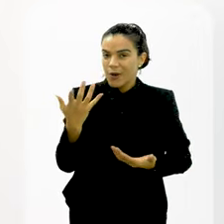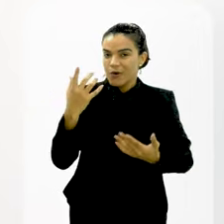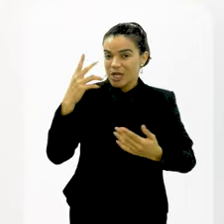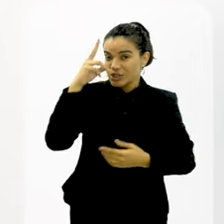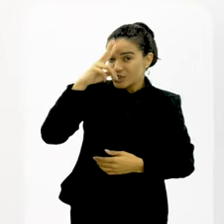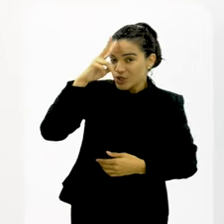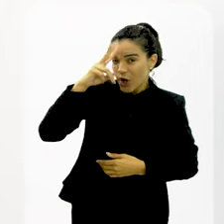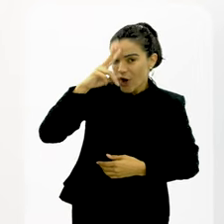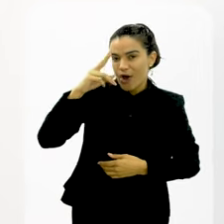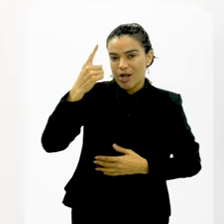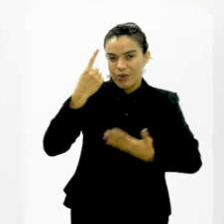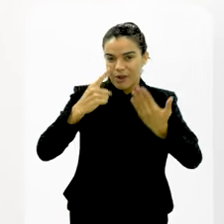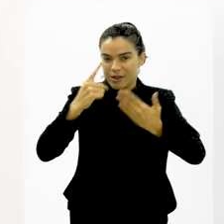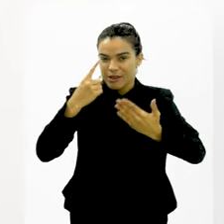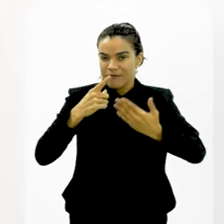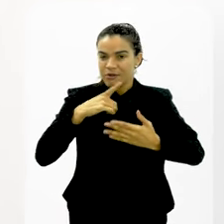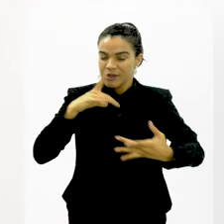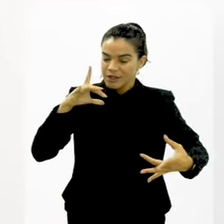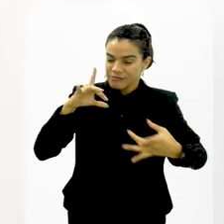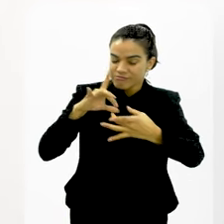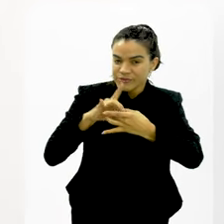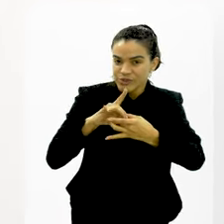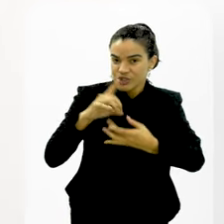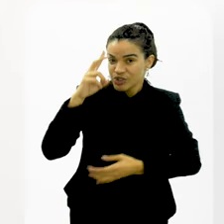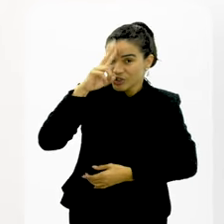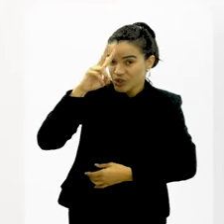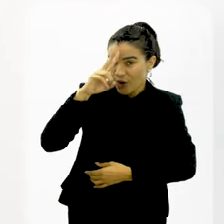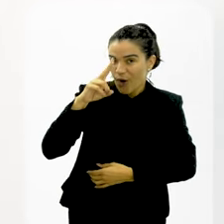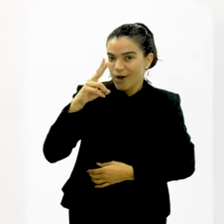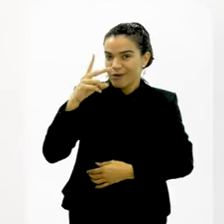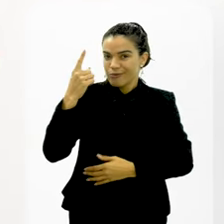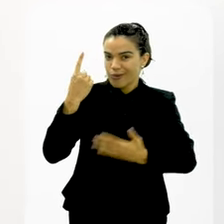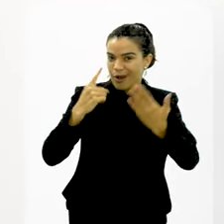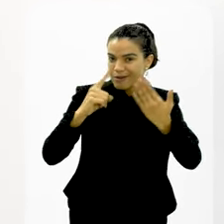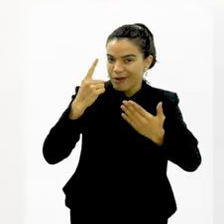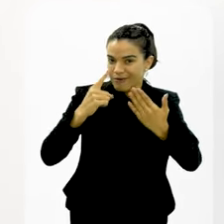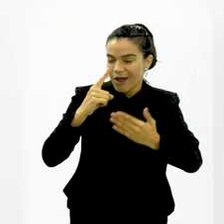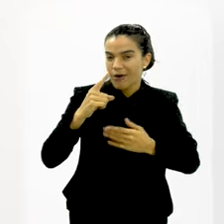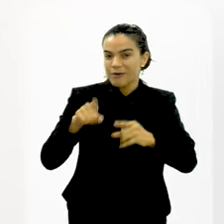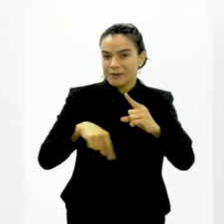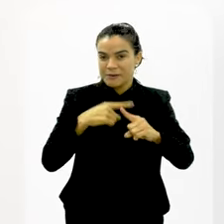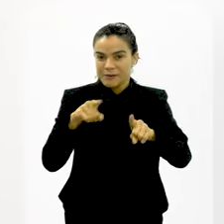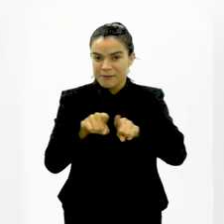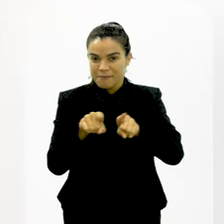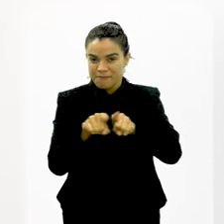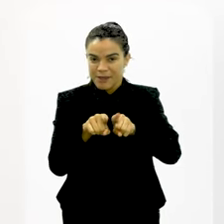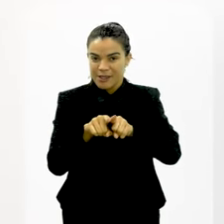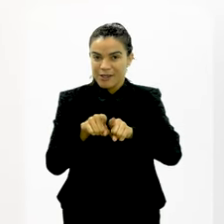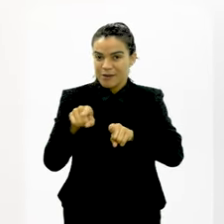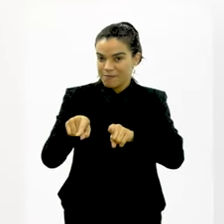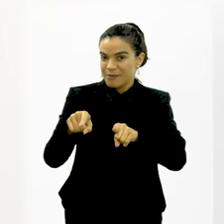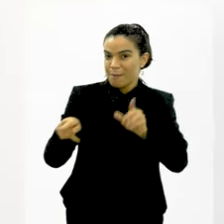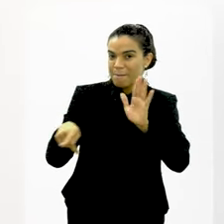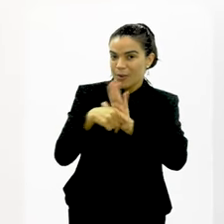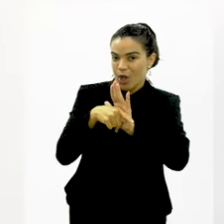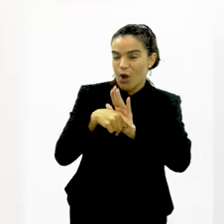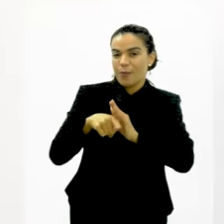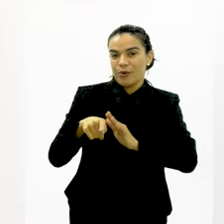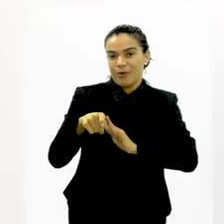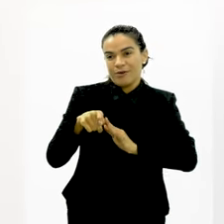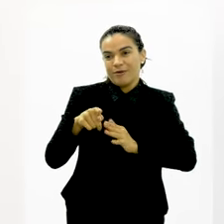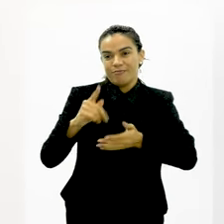ele precisa ter uma identidade com a história da escola, como a escola veste bem aquele papel,